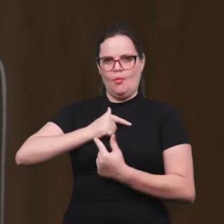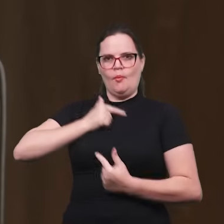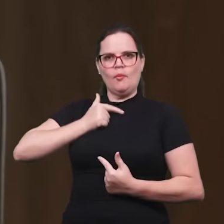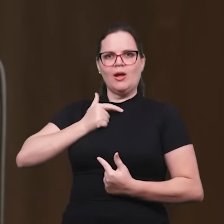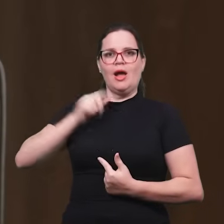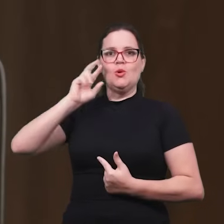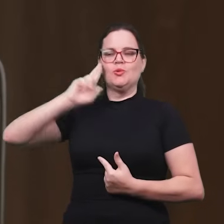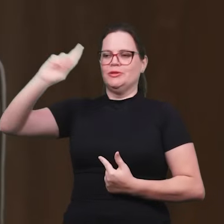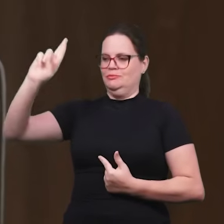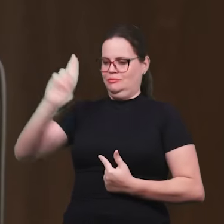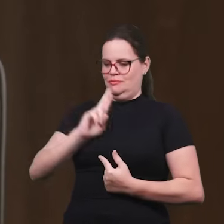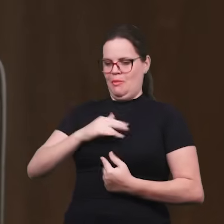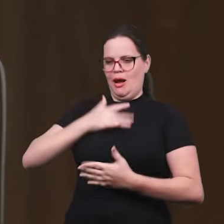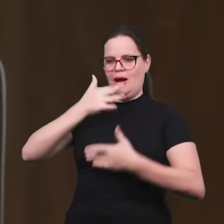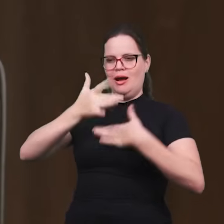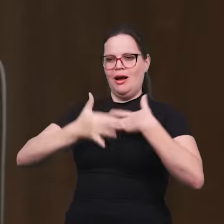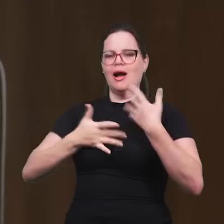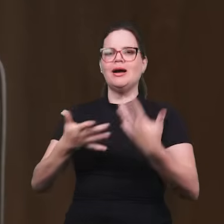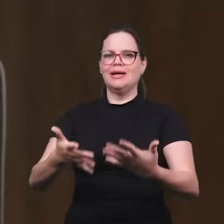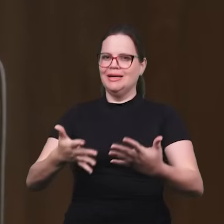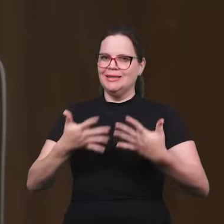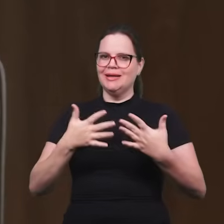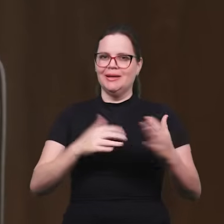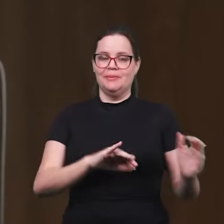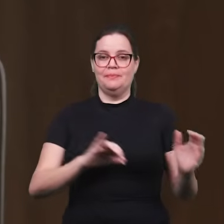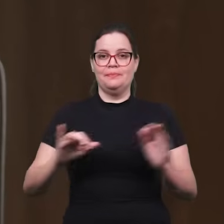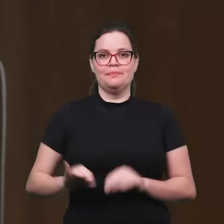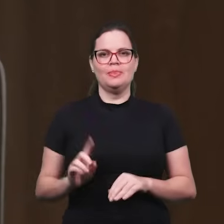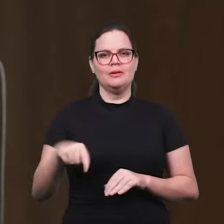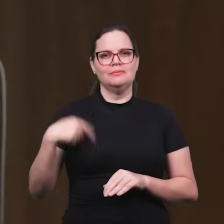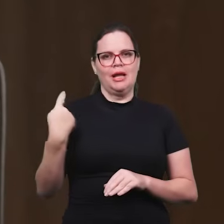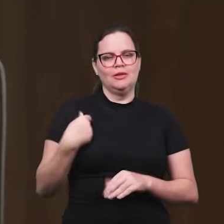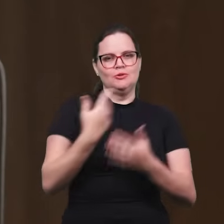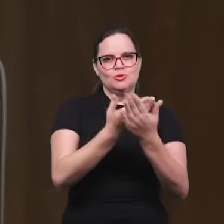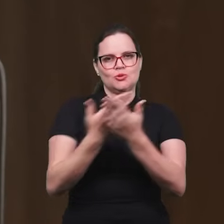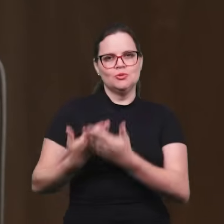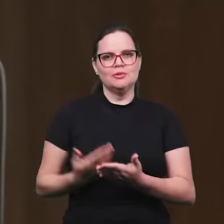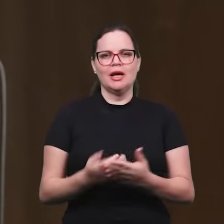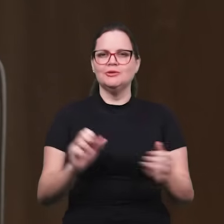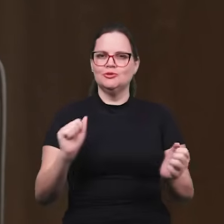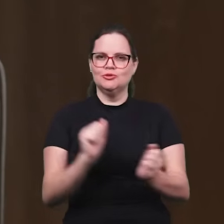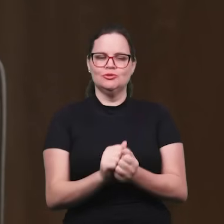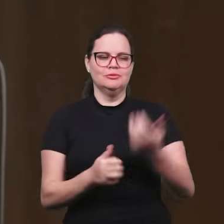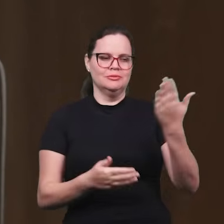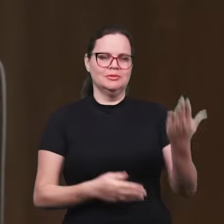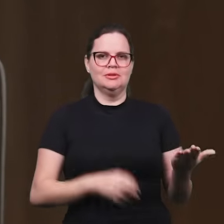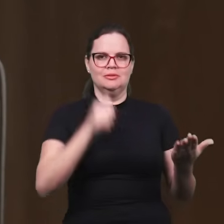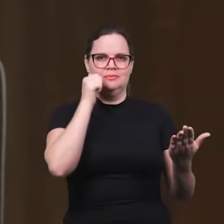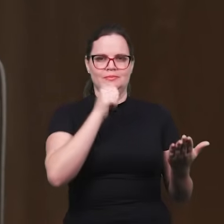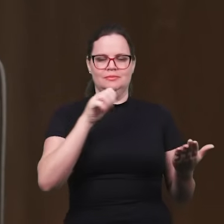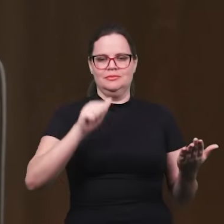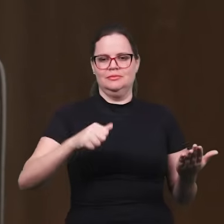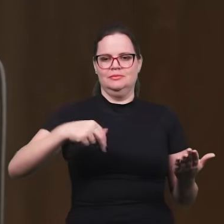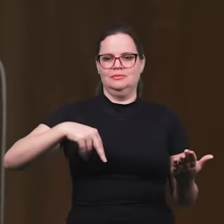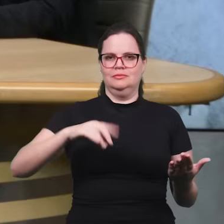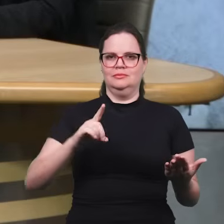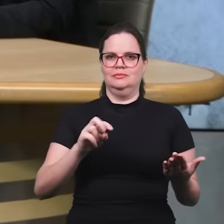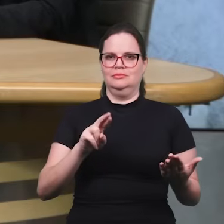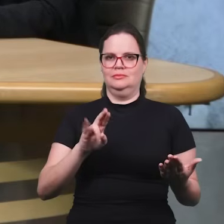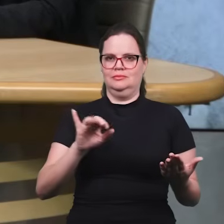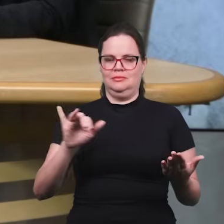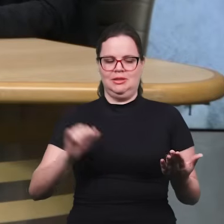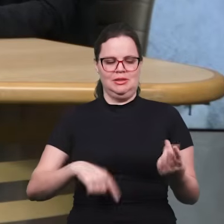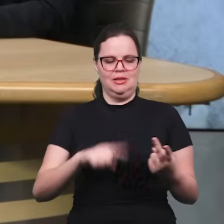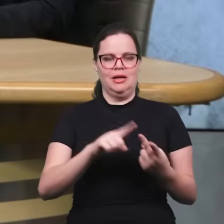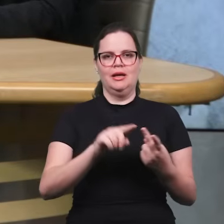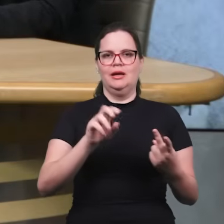nossa alma. E para refletirmos sobre esse assunto, sempre estão comigo as minhas queridas Andréia e Eveline.